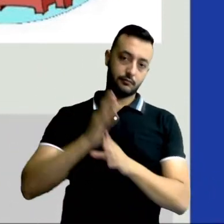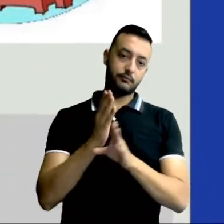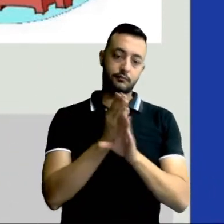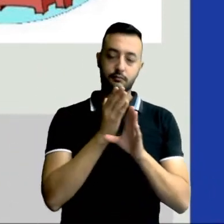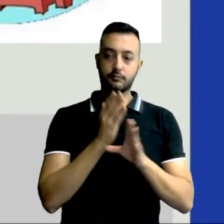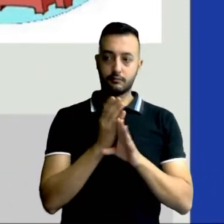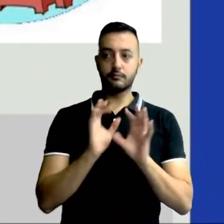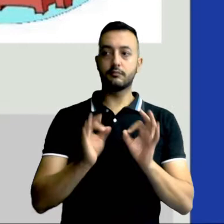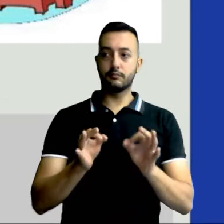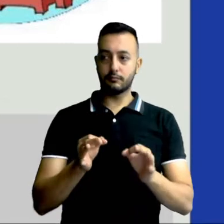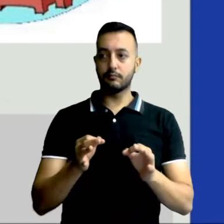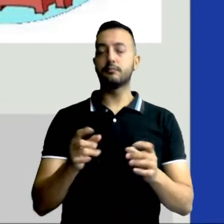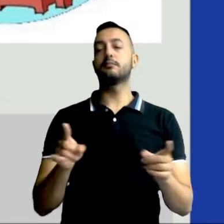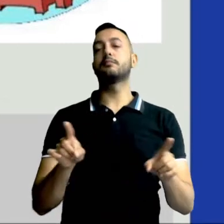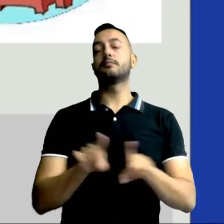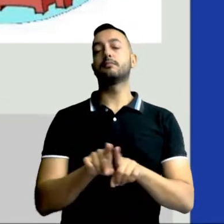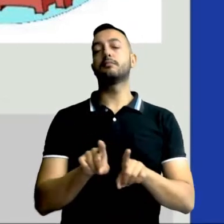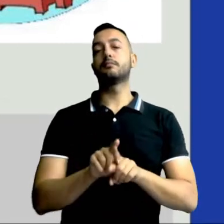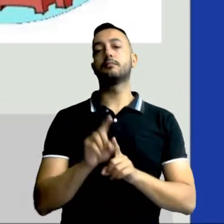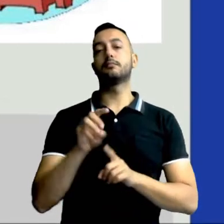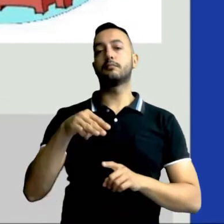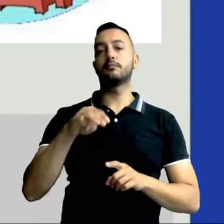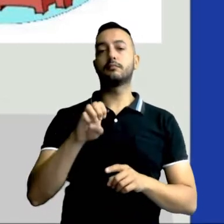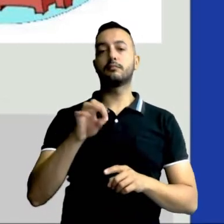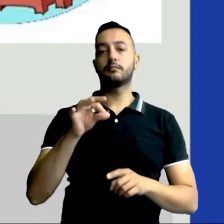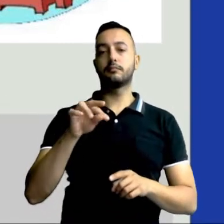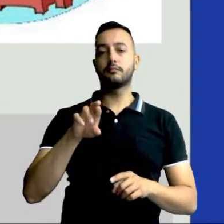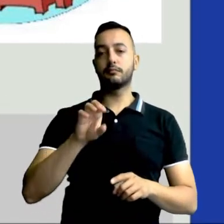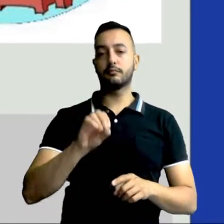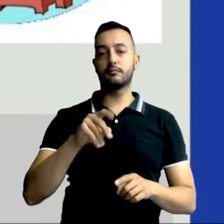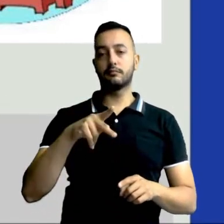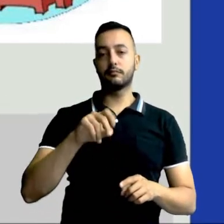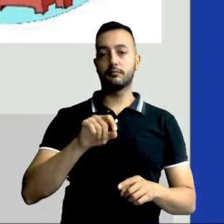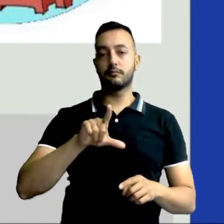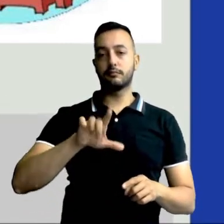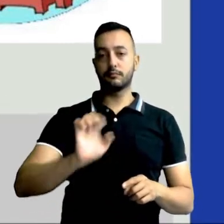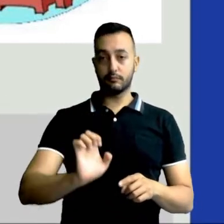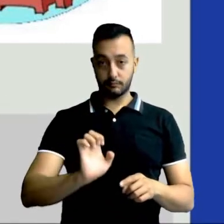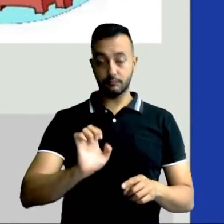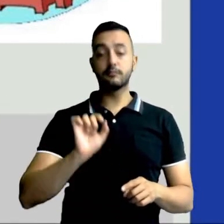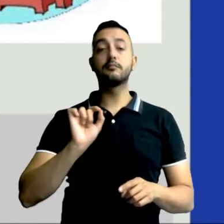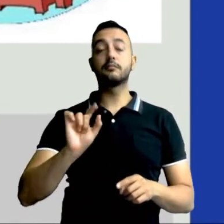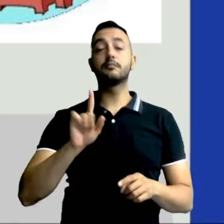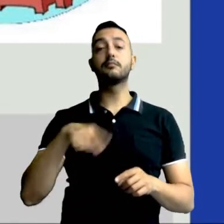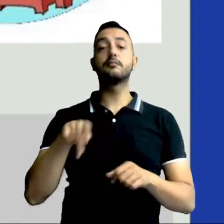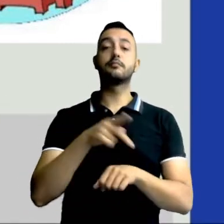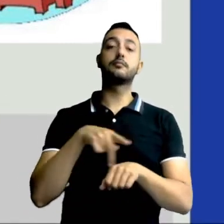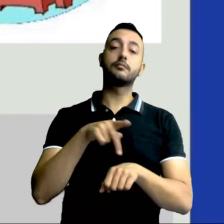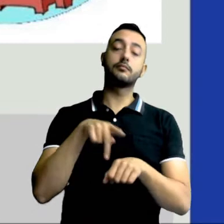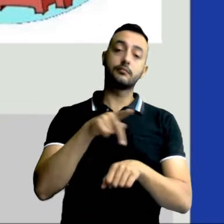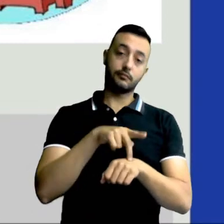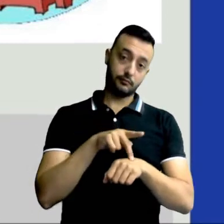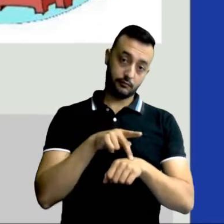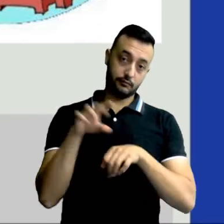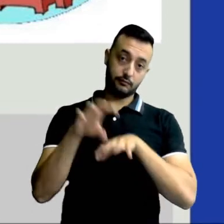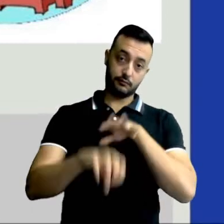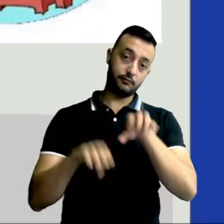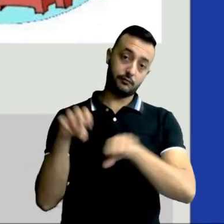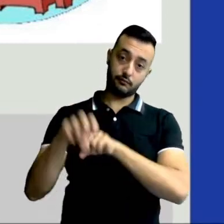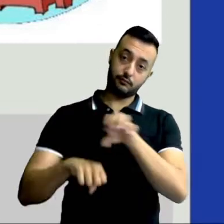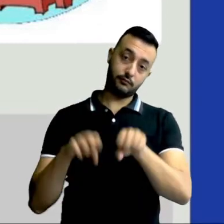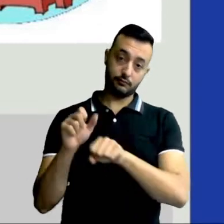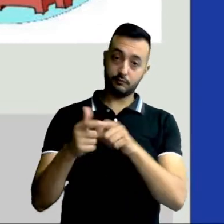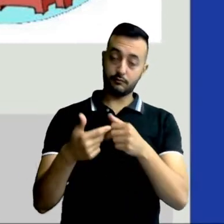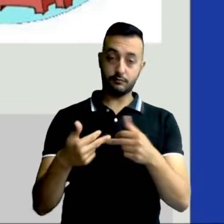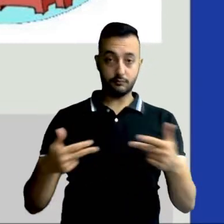descobrimentos tá a Metrópole o que vi você Metrópole era os países que se beneficiavam dos produtos e